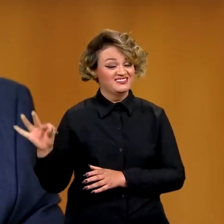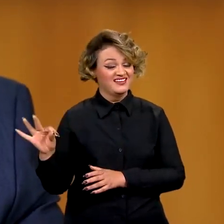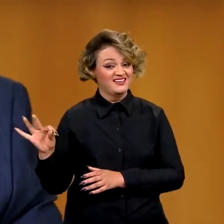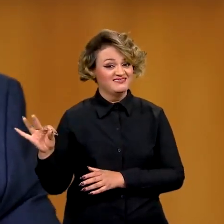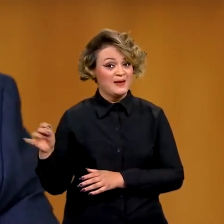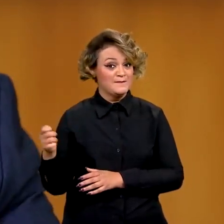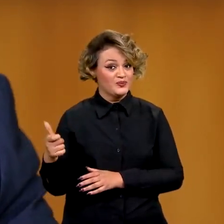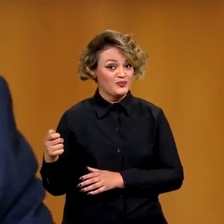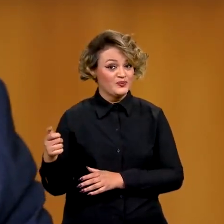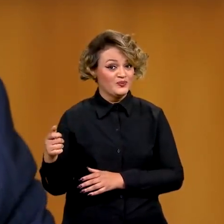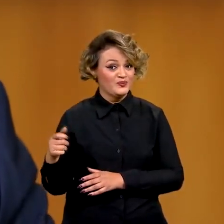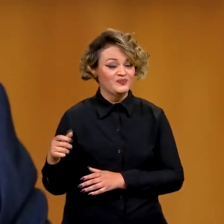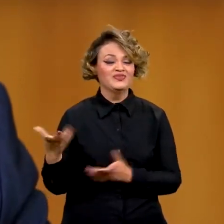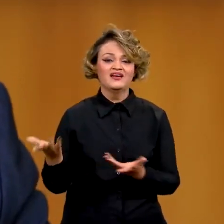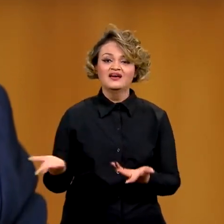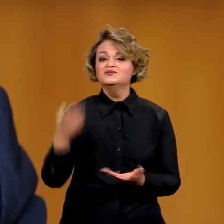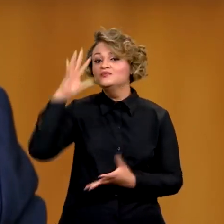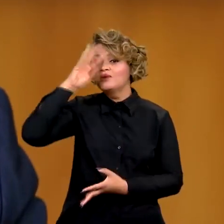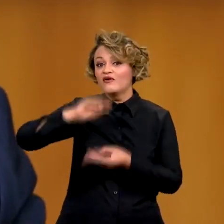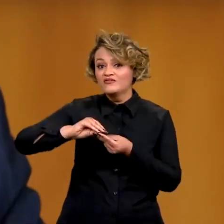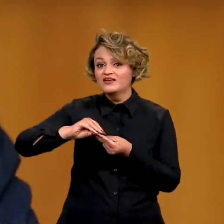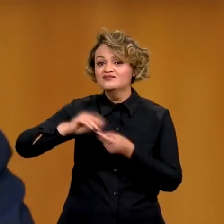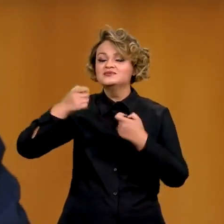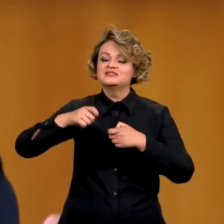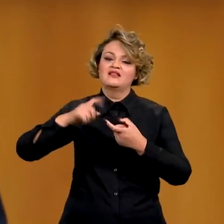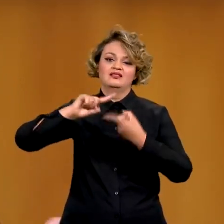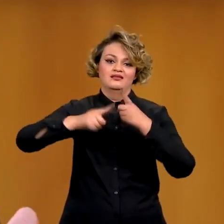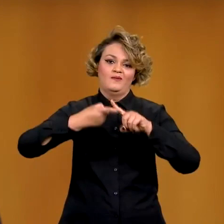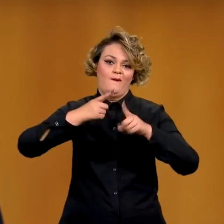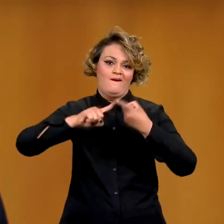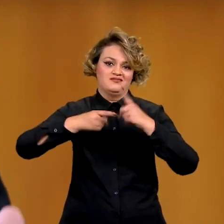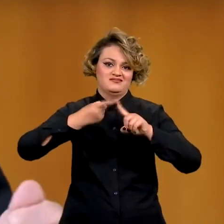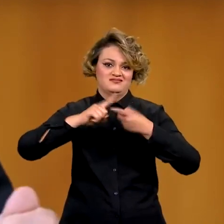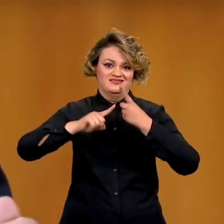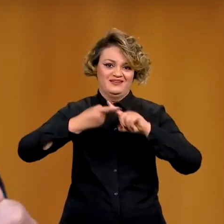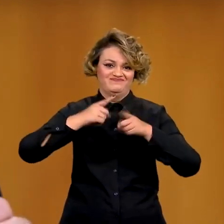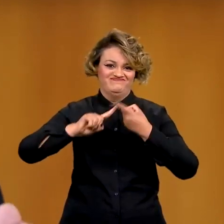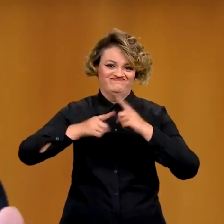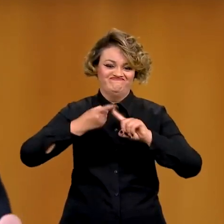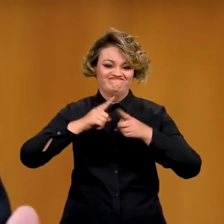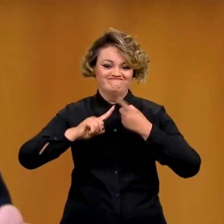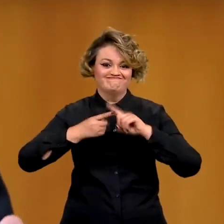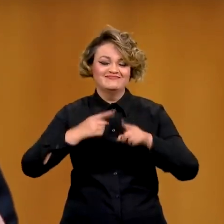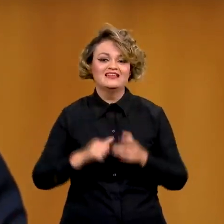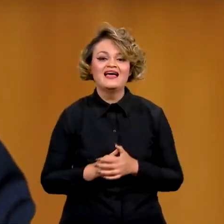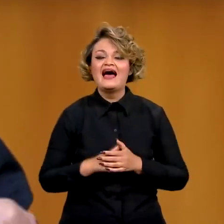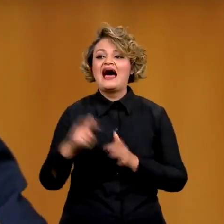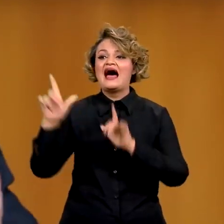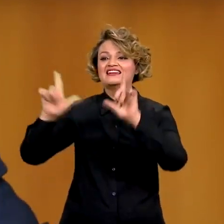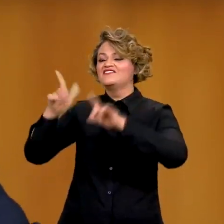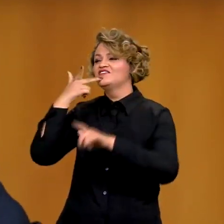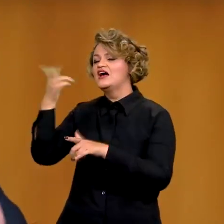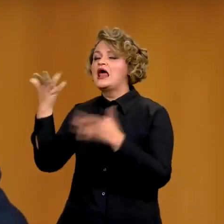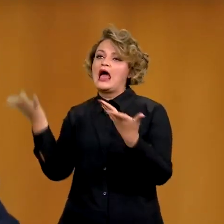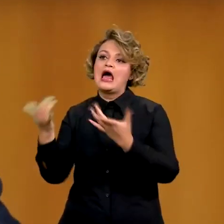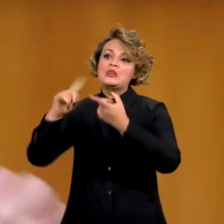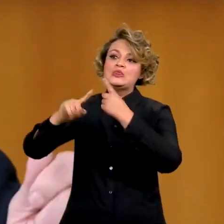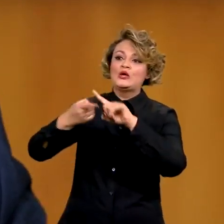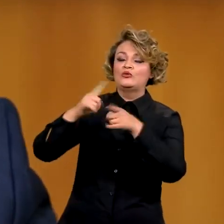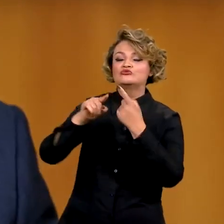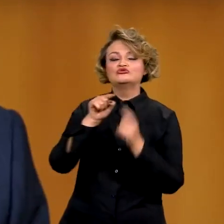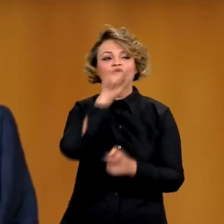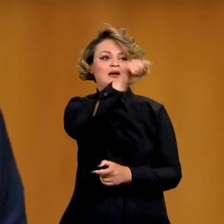só demonstra que você tem que negociar e uma coisa equivocada também que a empresa fala assim é porque negocia